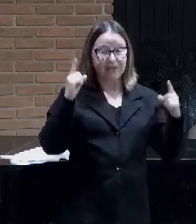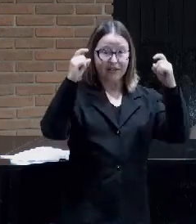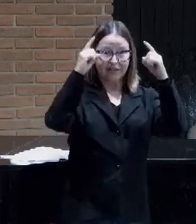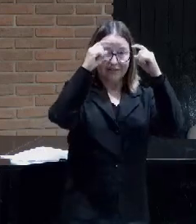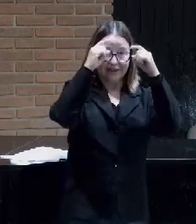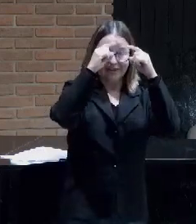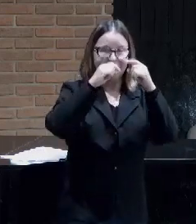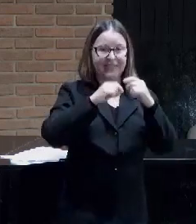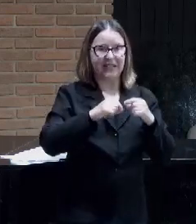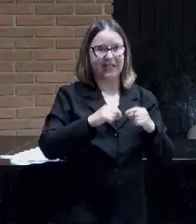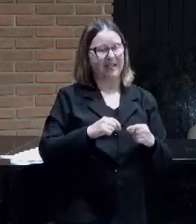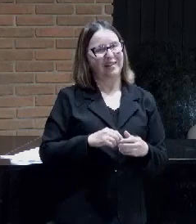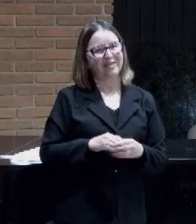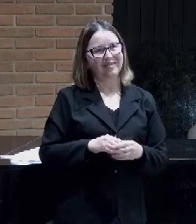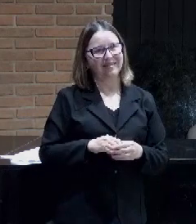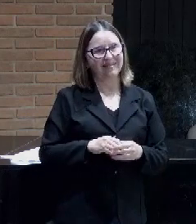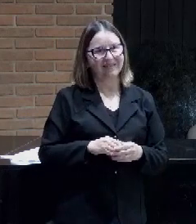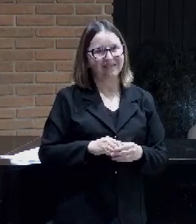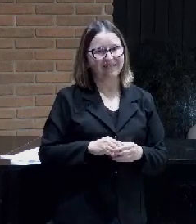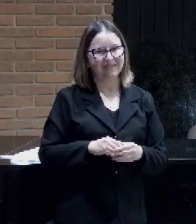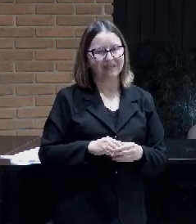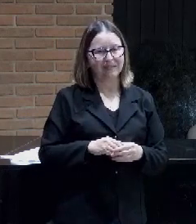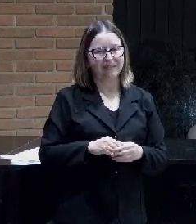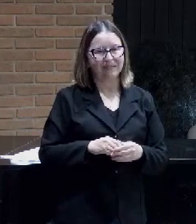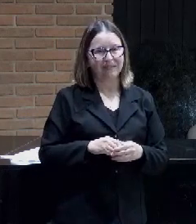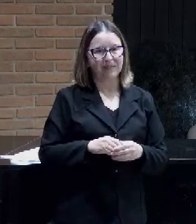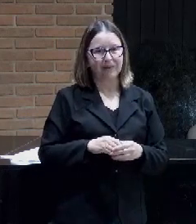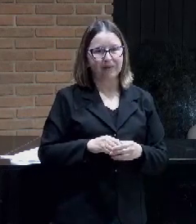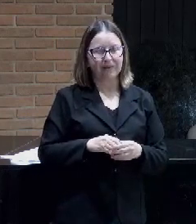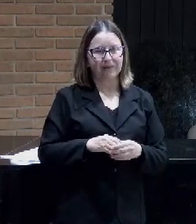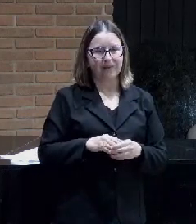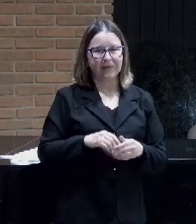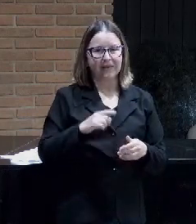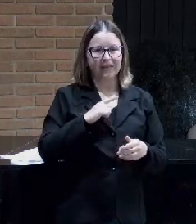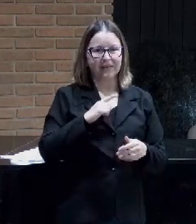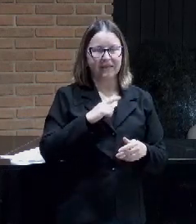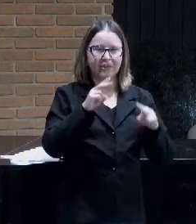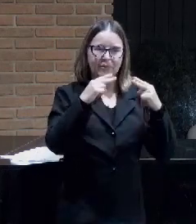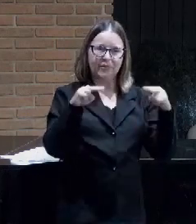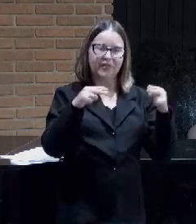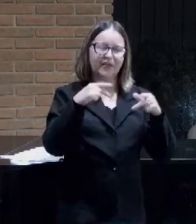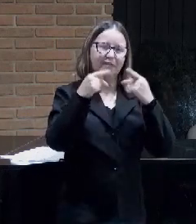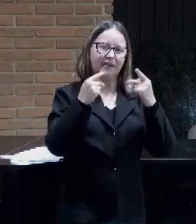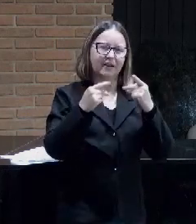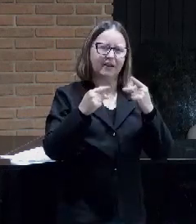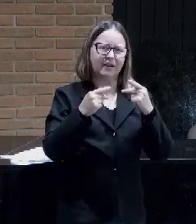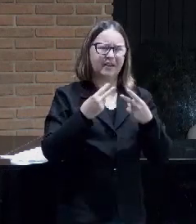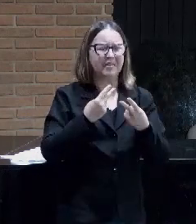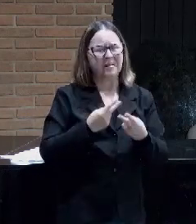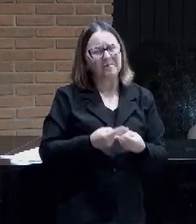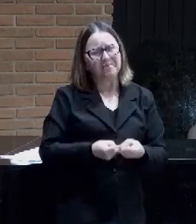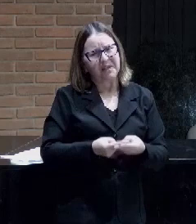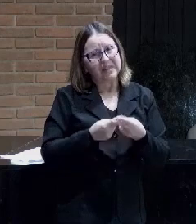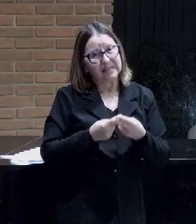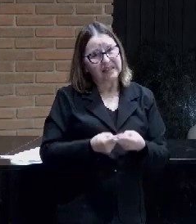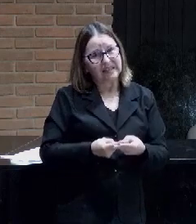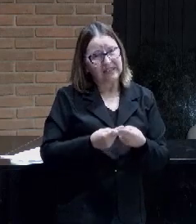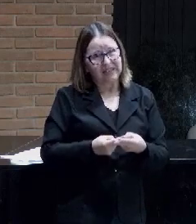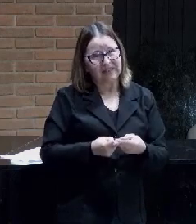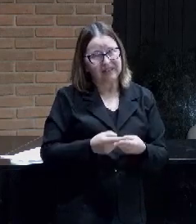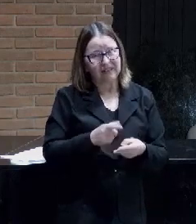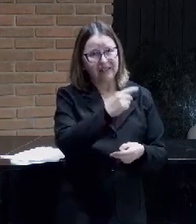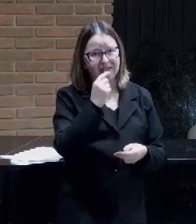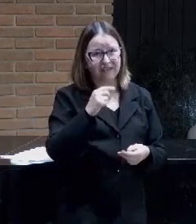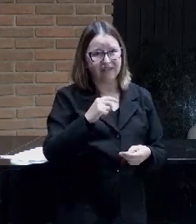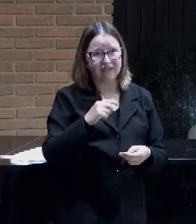coisas assim. O texto do hino fala assim: que paciência esperaria enquanto nós constantemente vagueamos. Que